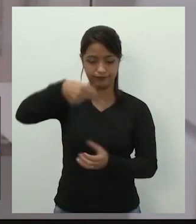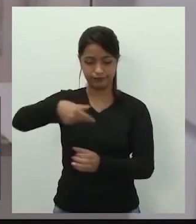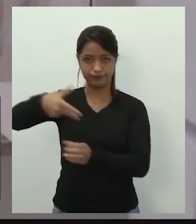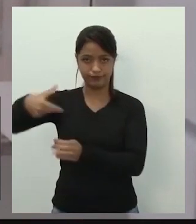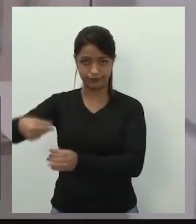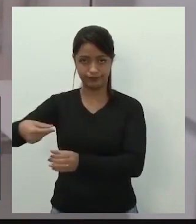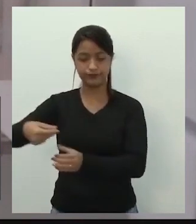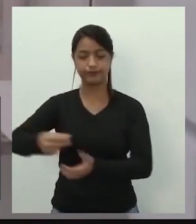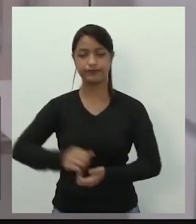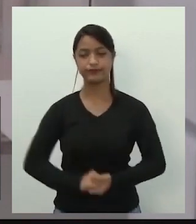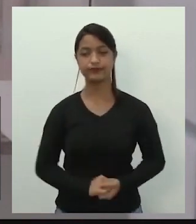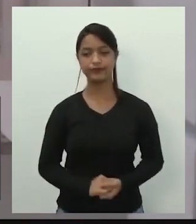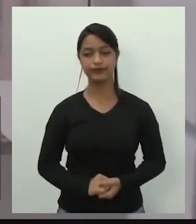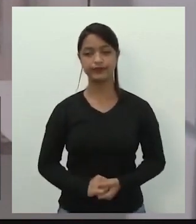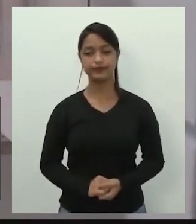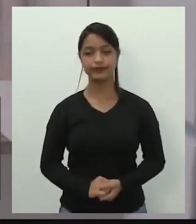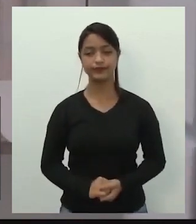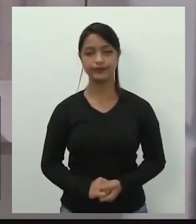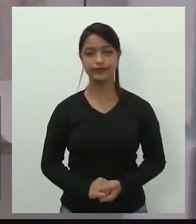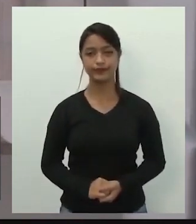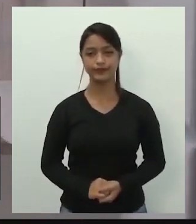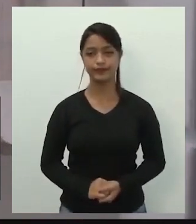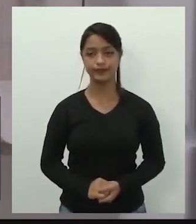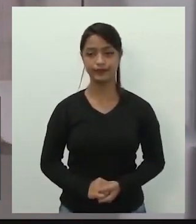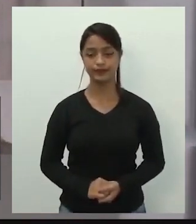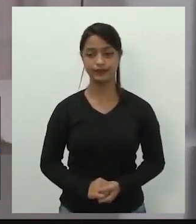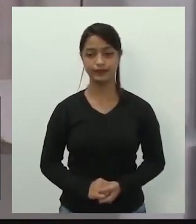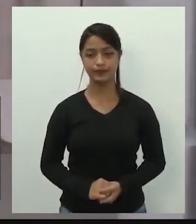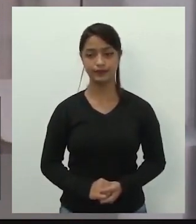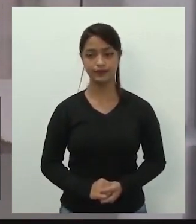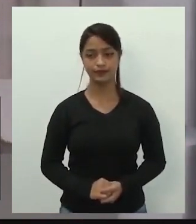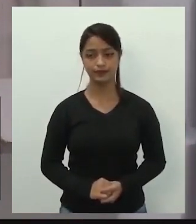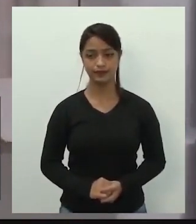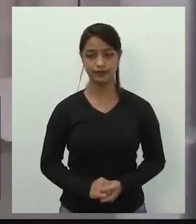e agora eu vou colocar na minha terceira solução.